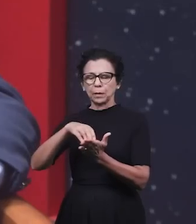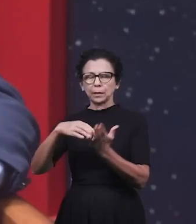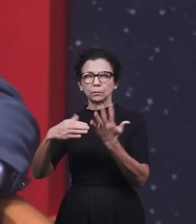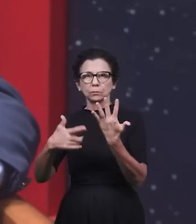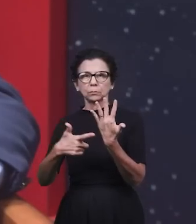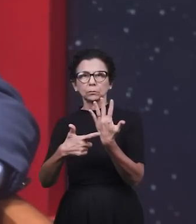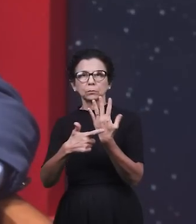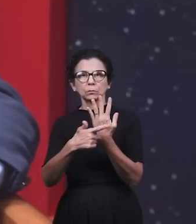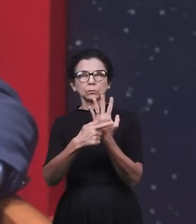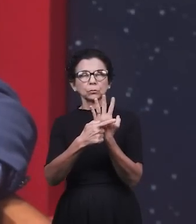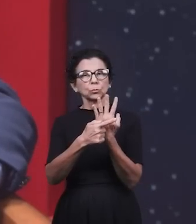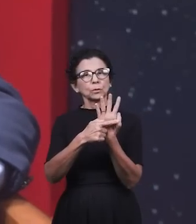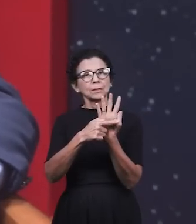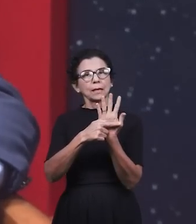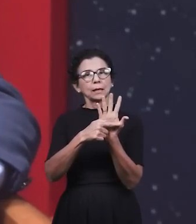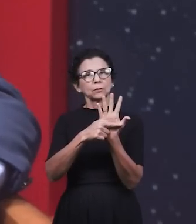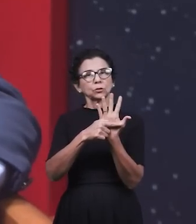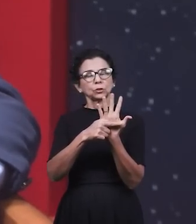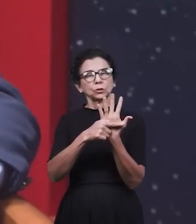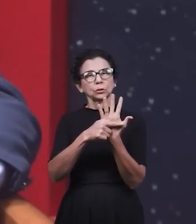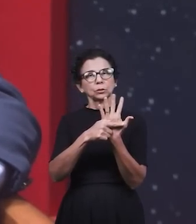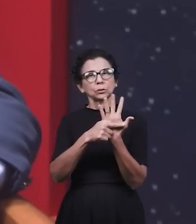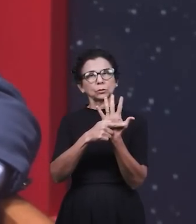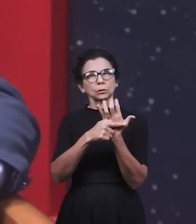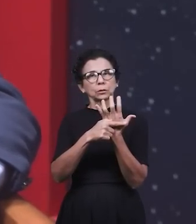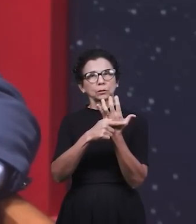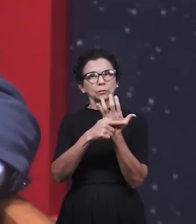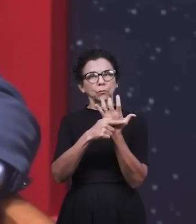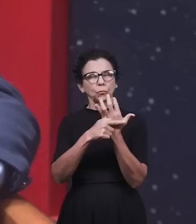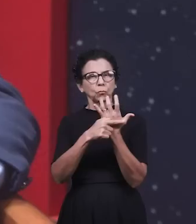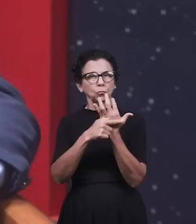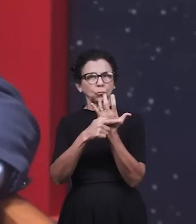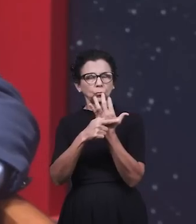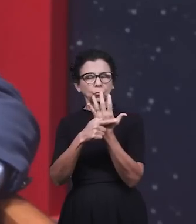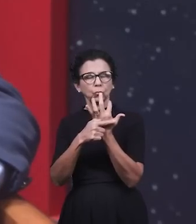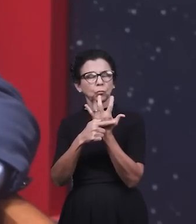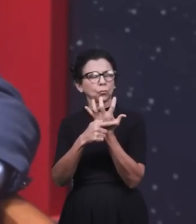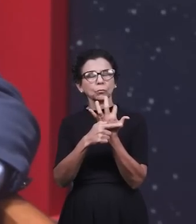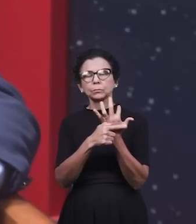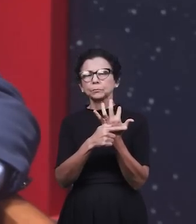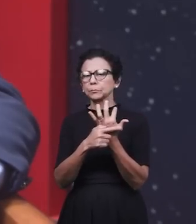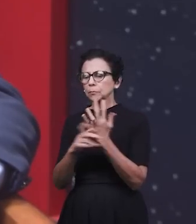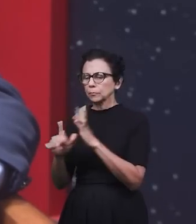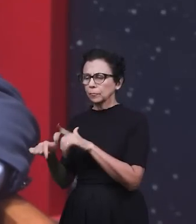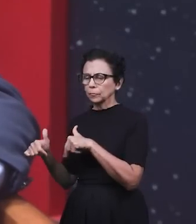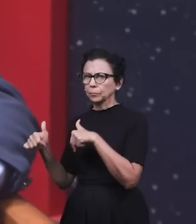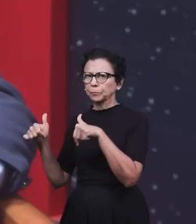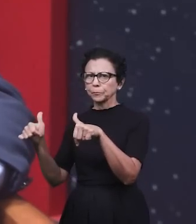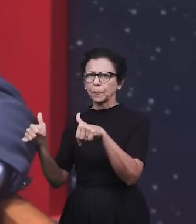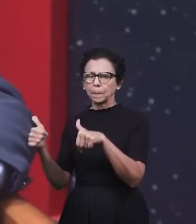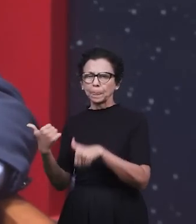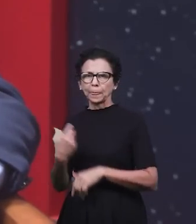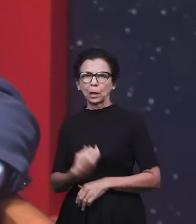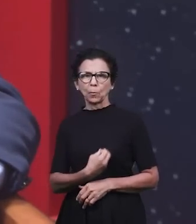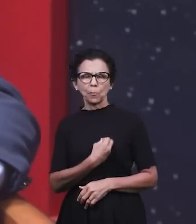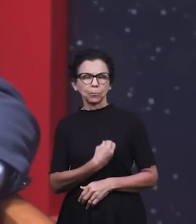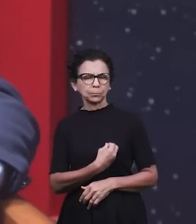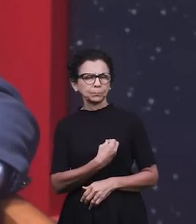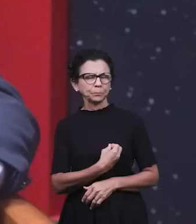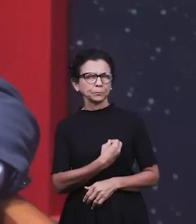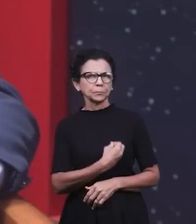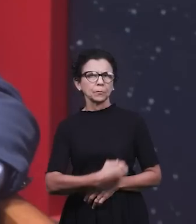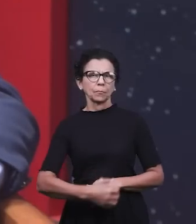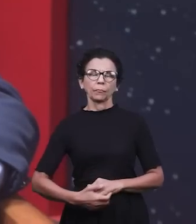ele não está mais distante ou mais perto de uma determinada época. O Senhor sempre esteve na mesma distância de